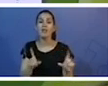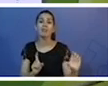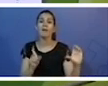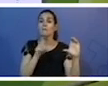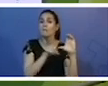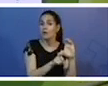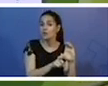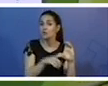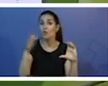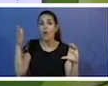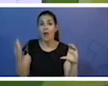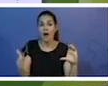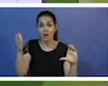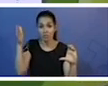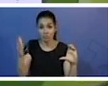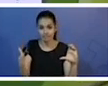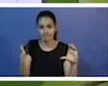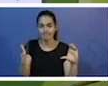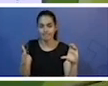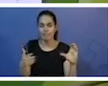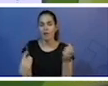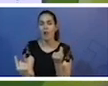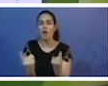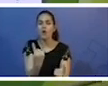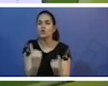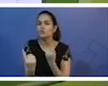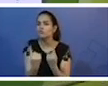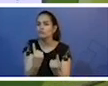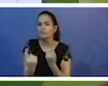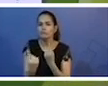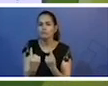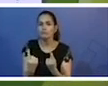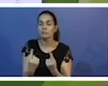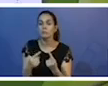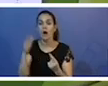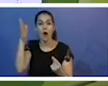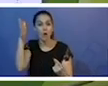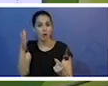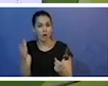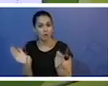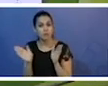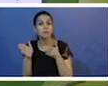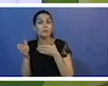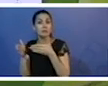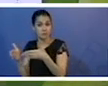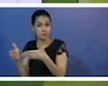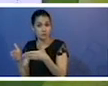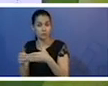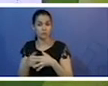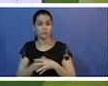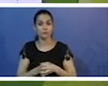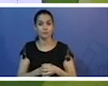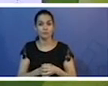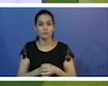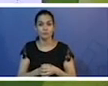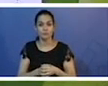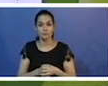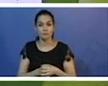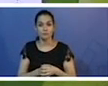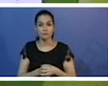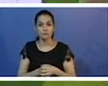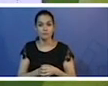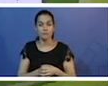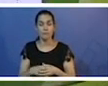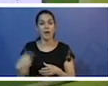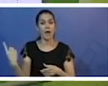lado. Ela está relacionada a um lado específico. Isso é muito importante, gente. É a